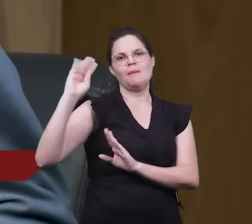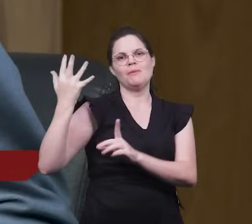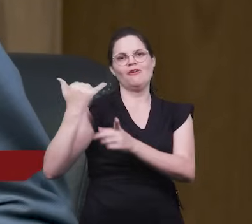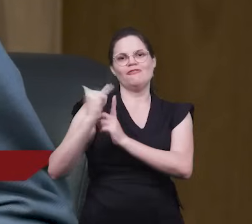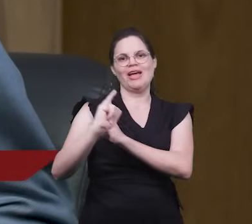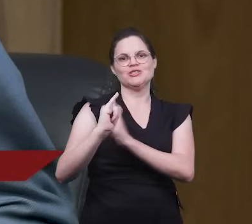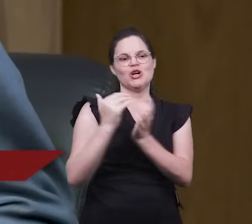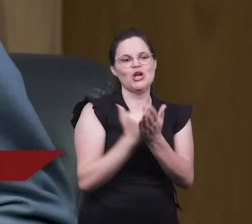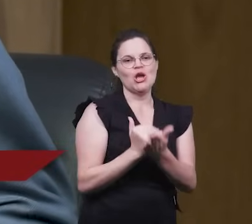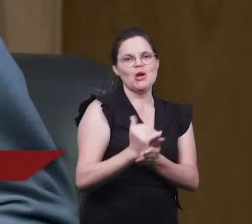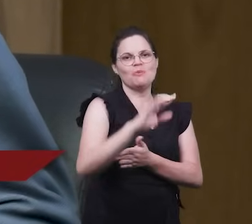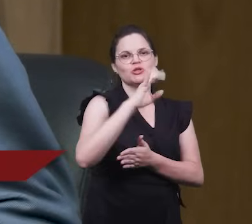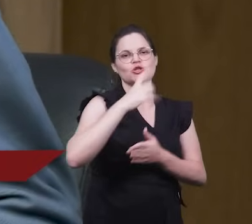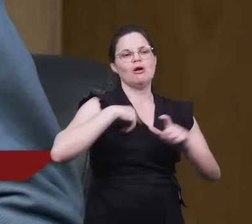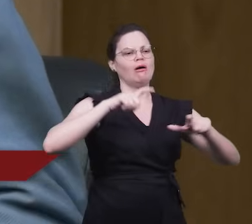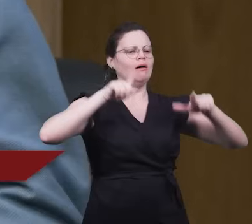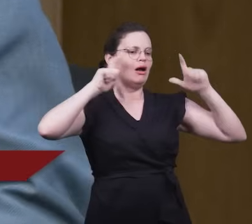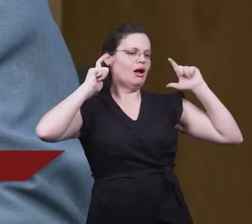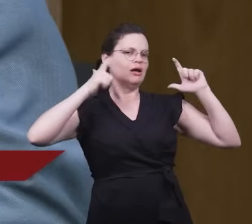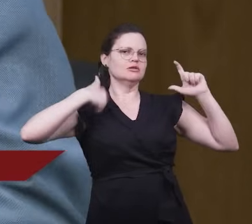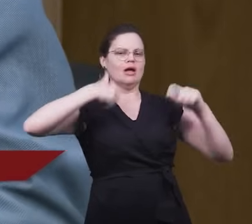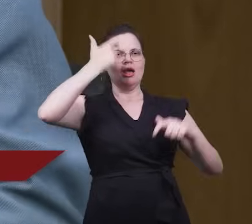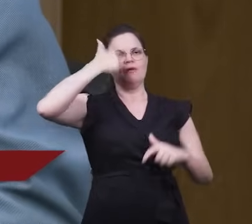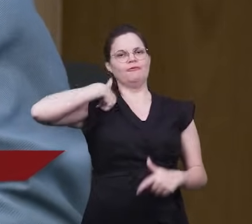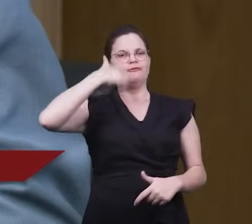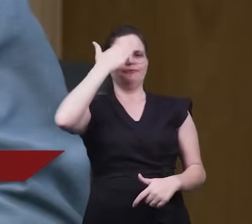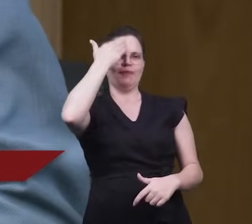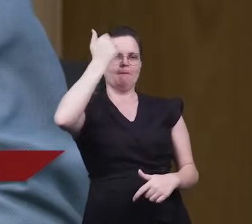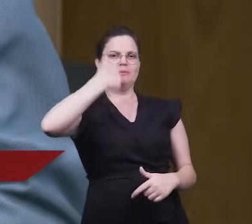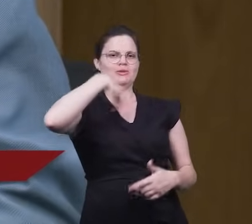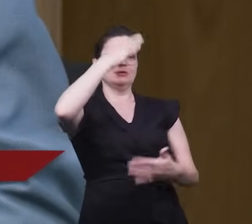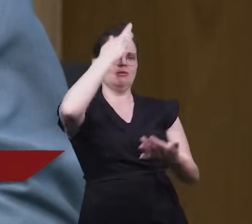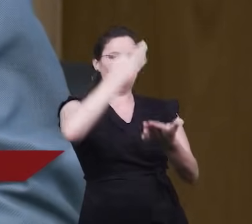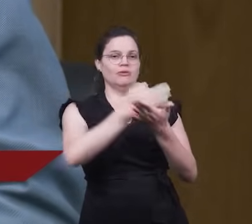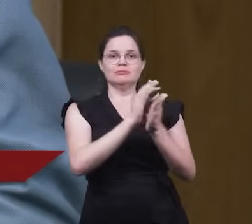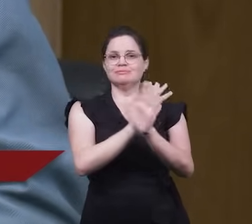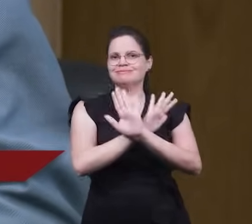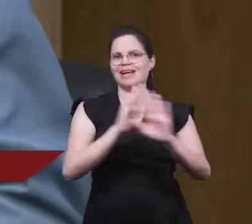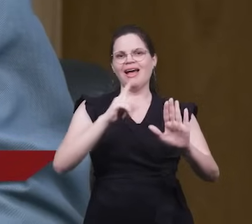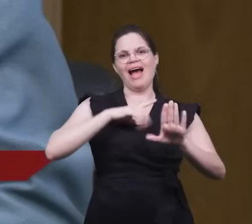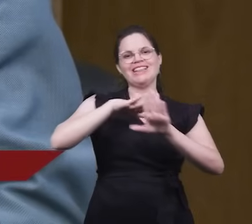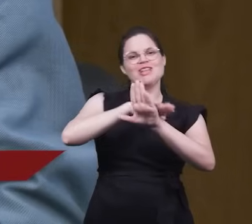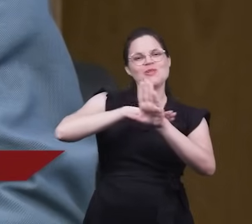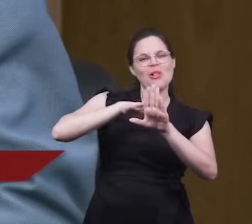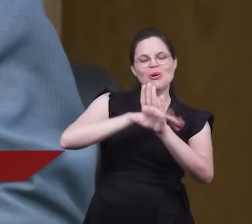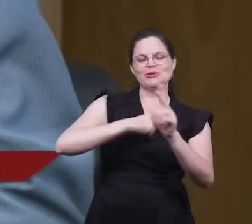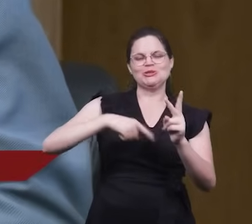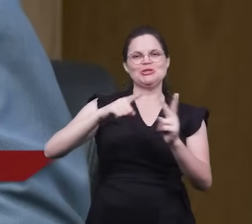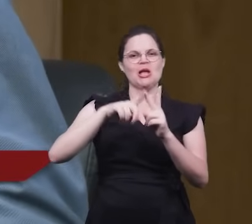profética para ser histórica. Então você fez uma fé filosófica, teorética,